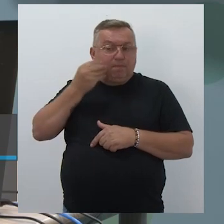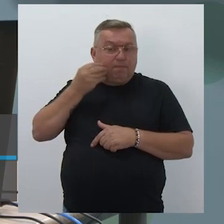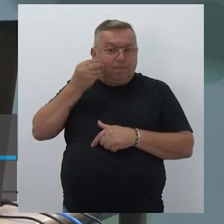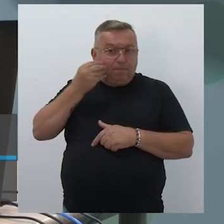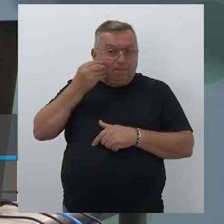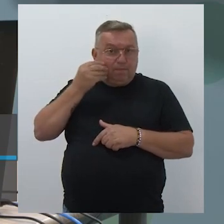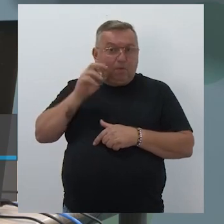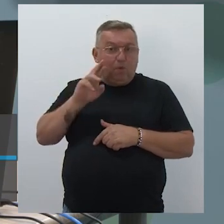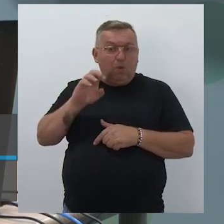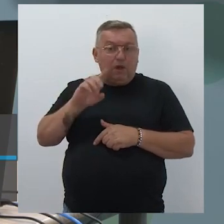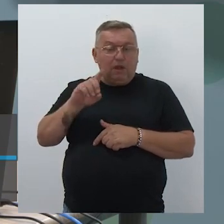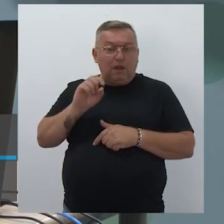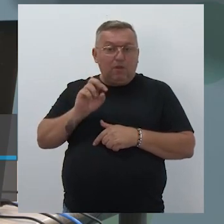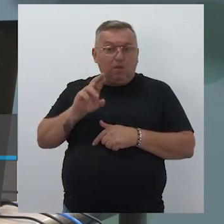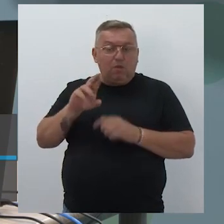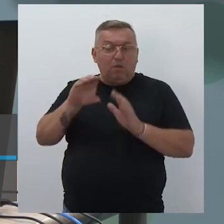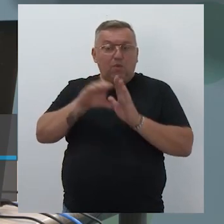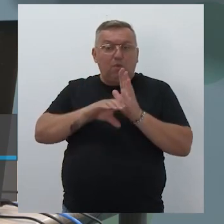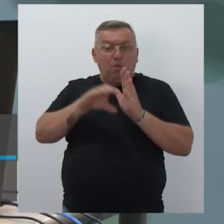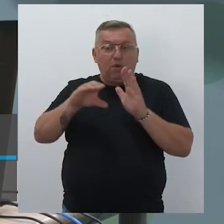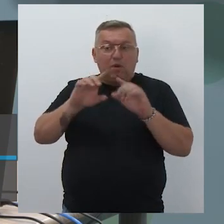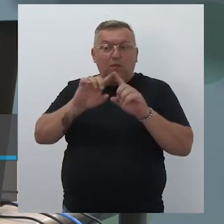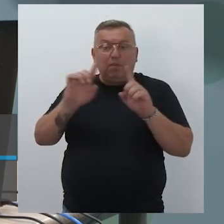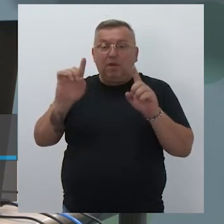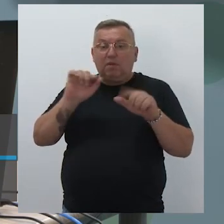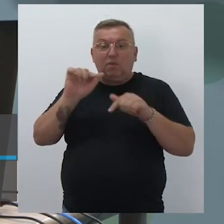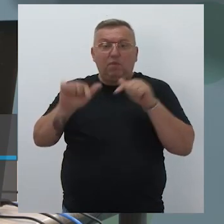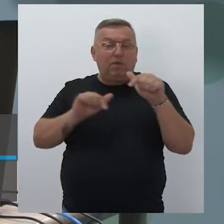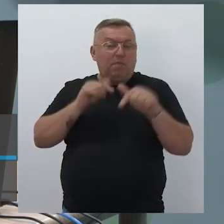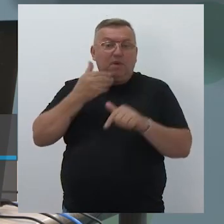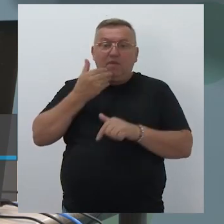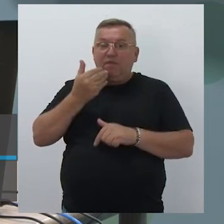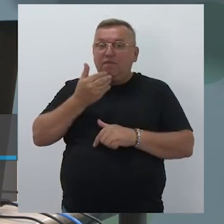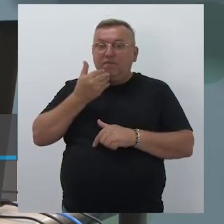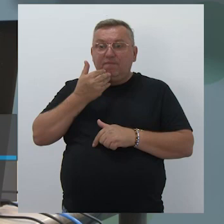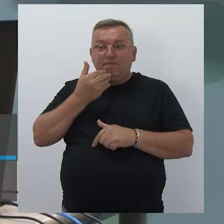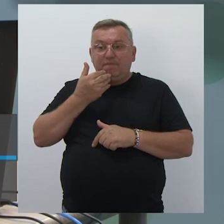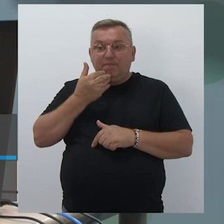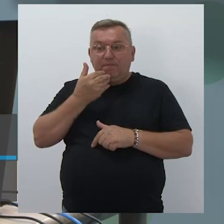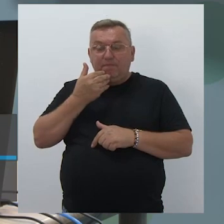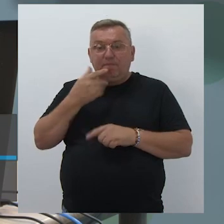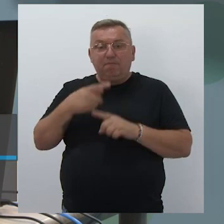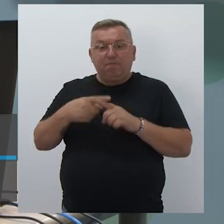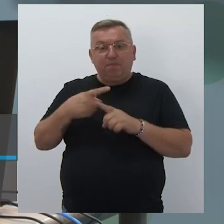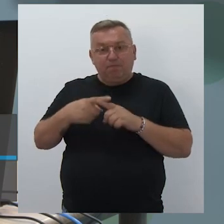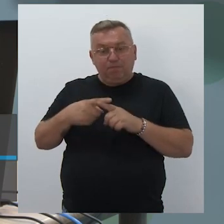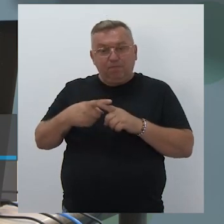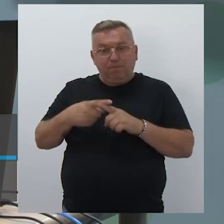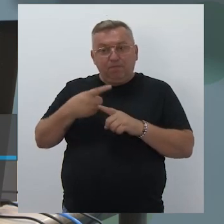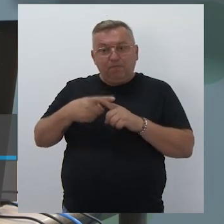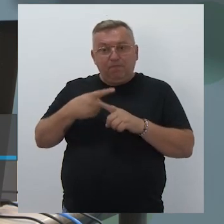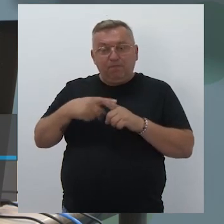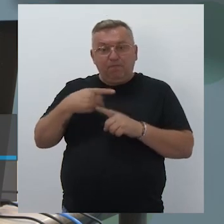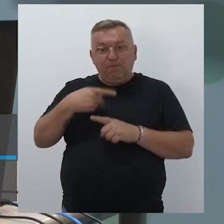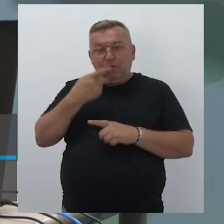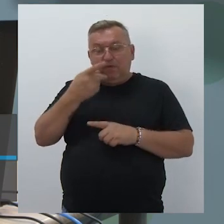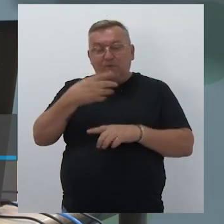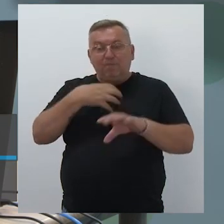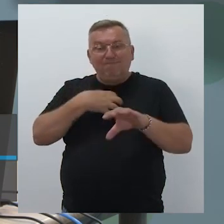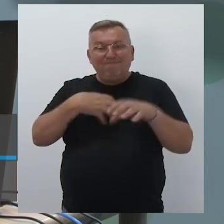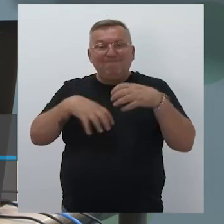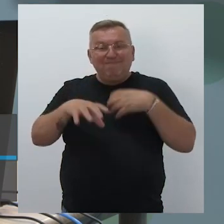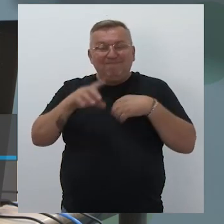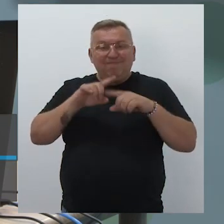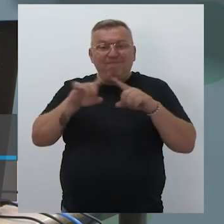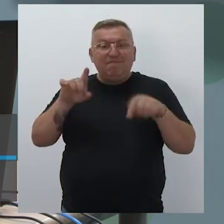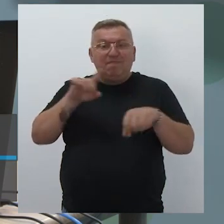os redatores do currículo, mas realmente não é um trabalho fácil. Por quê? Porque a gente fala muito de empatia, mas na